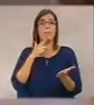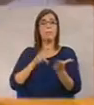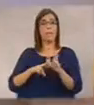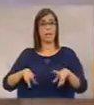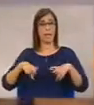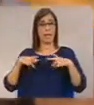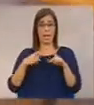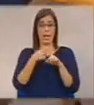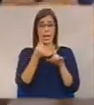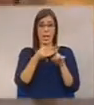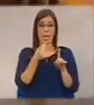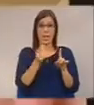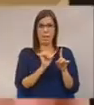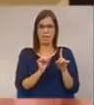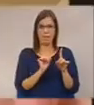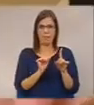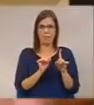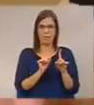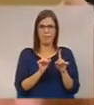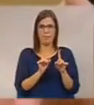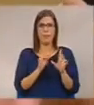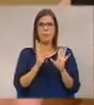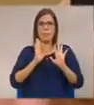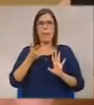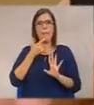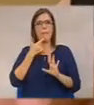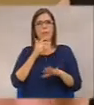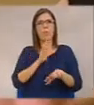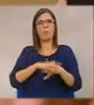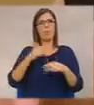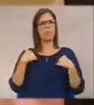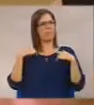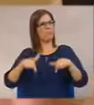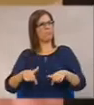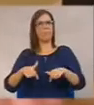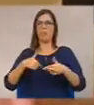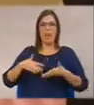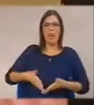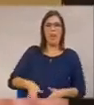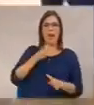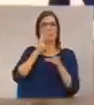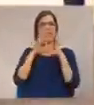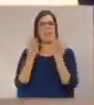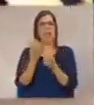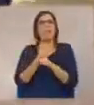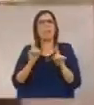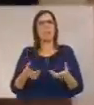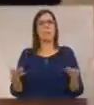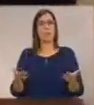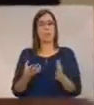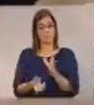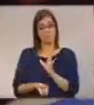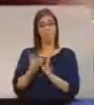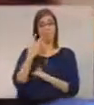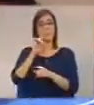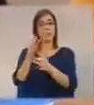real wealth does not come from money. And you need to figure out why you were put on this earth in the first place. Criou